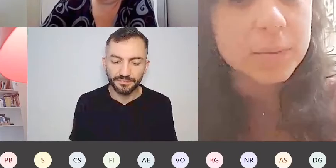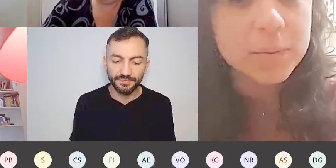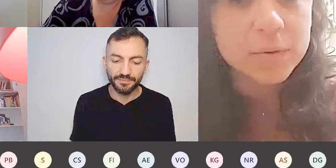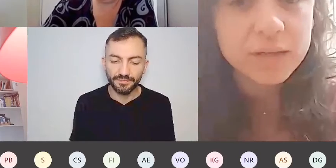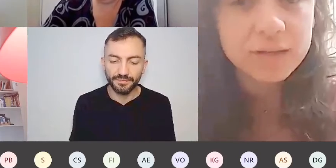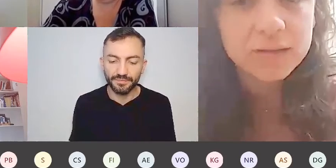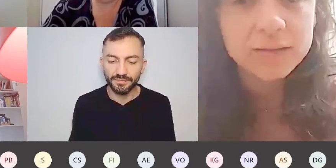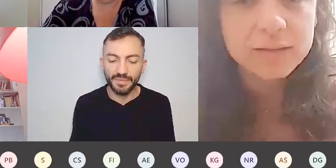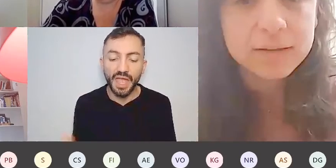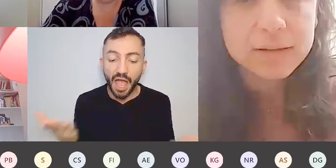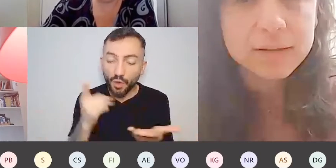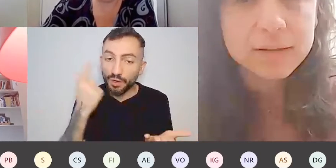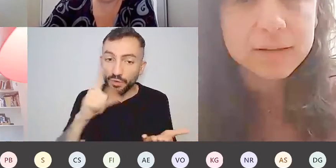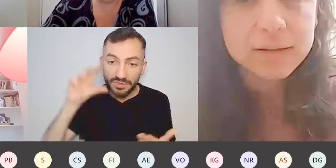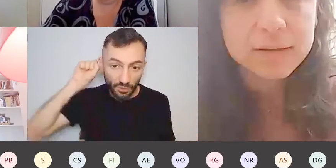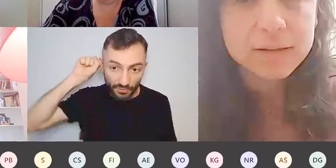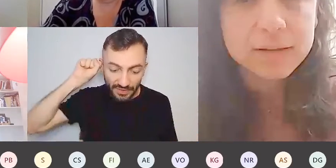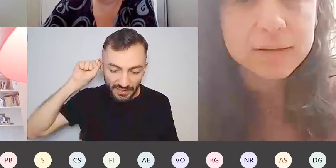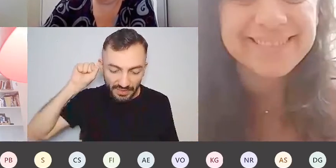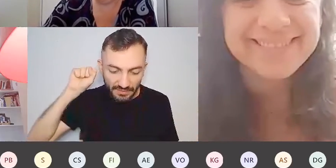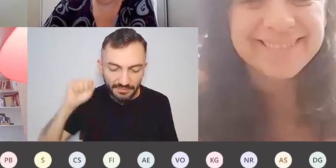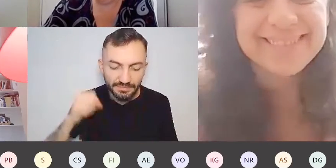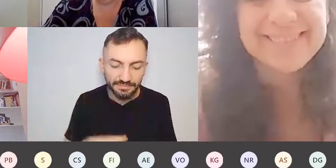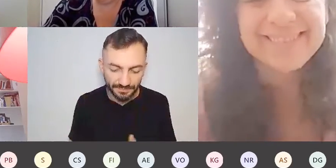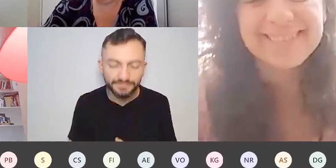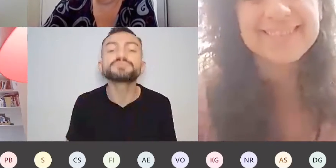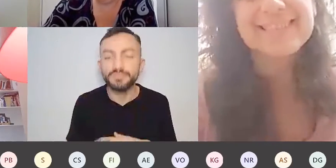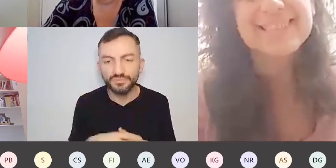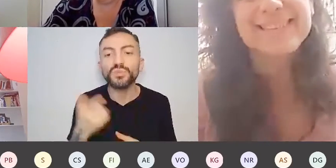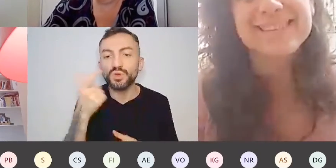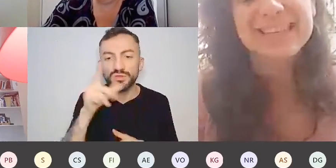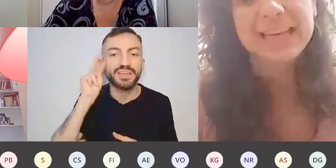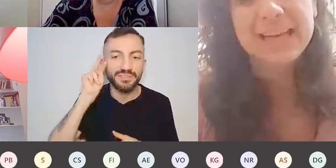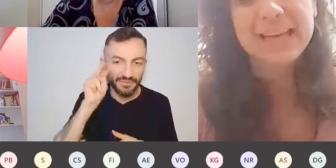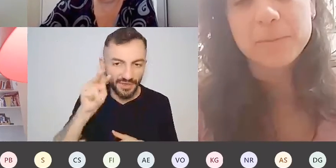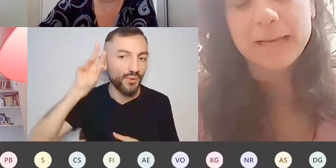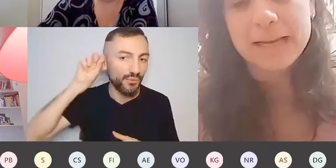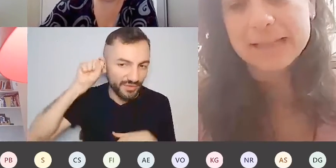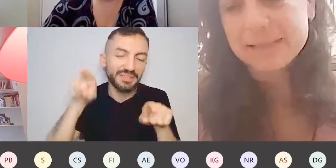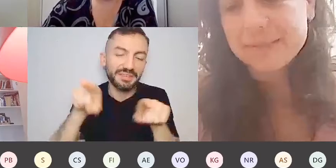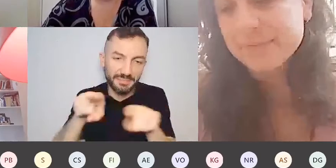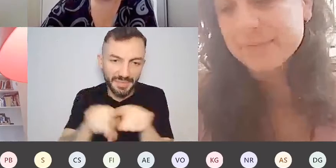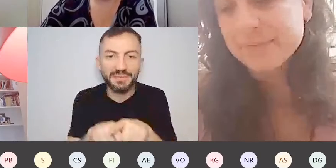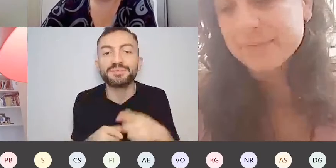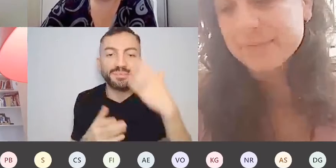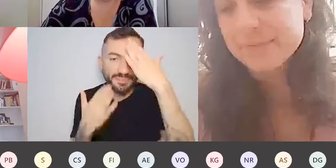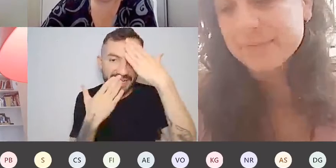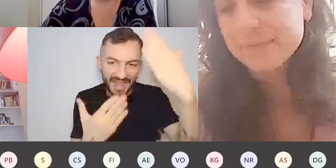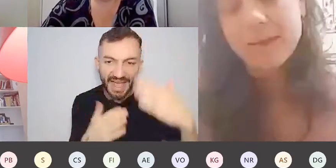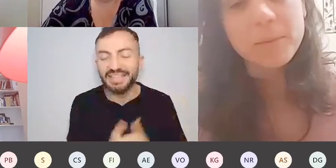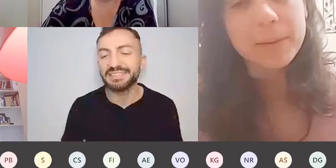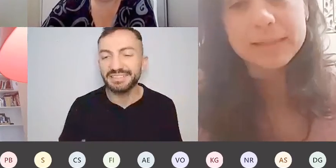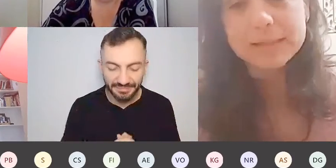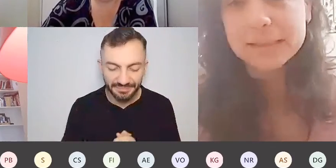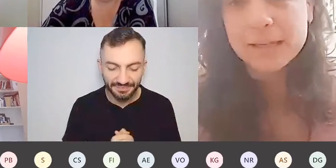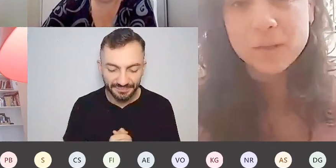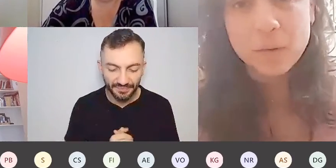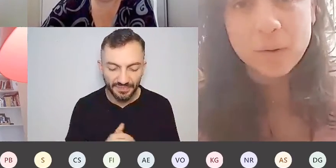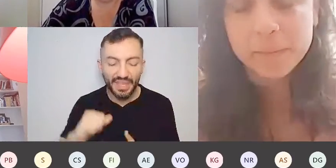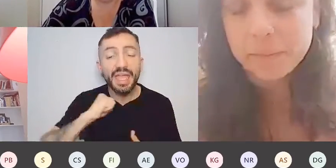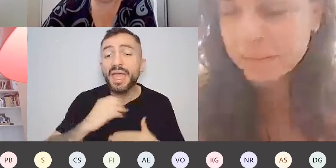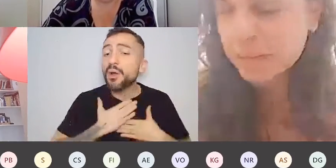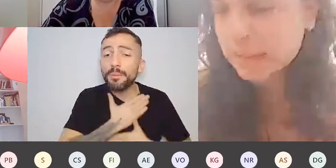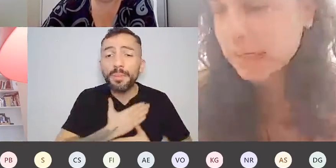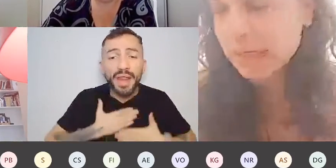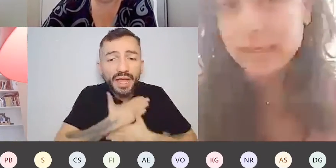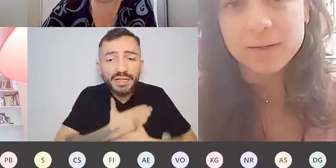Agora dá para me ouvir? Estamos te ouvindo e te vendo, Thaís. Legal, obrigada. É um prazer